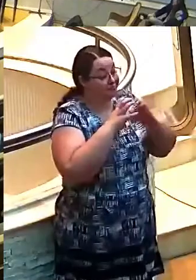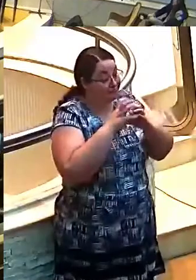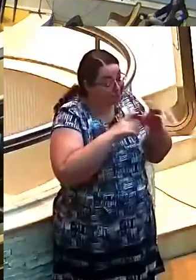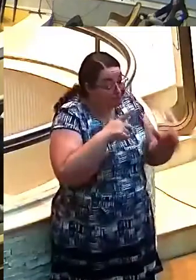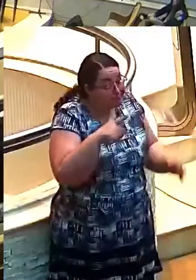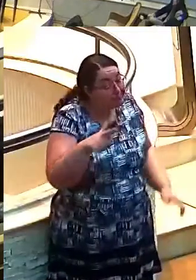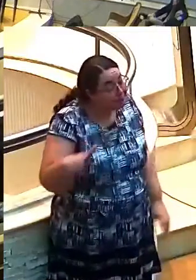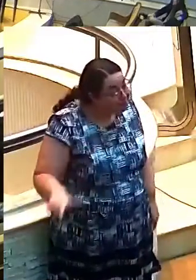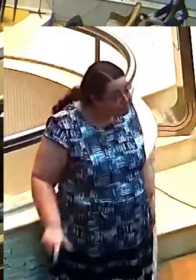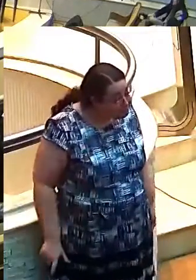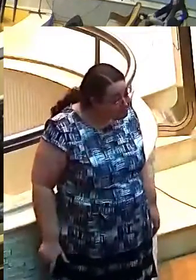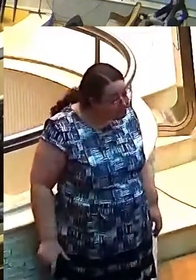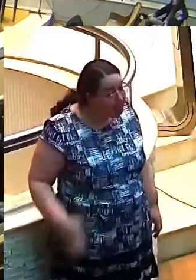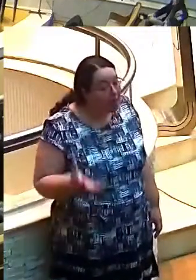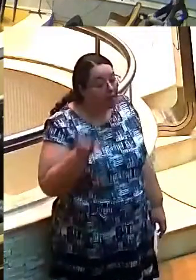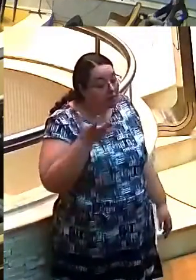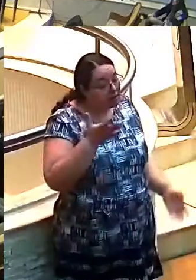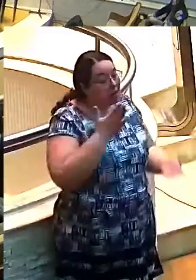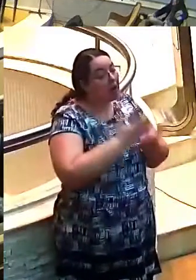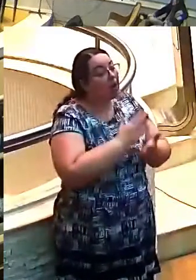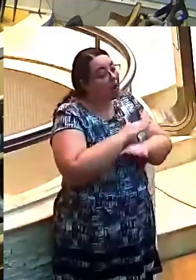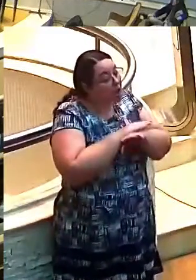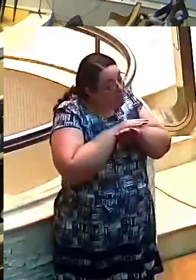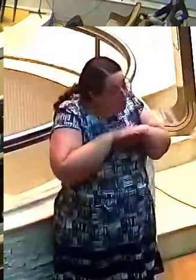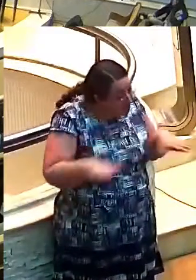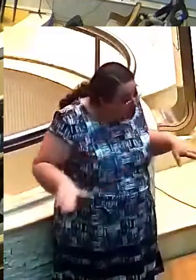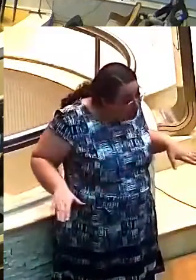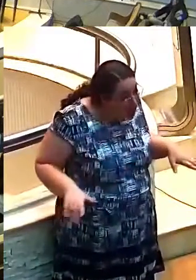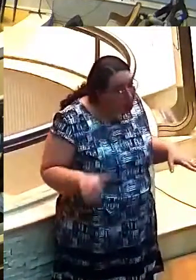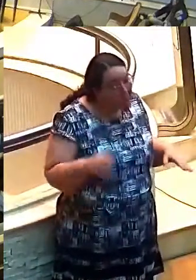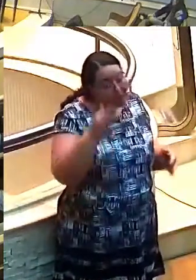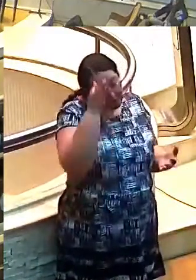com a fé, daqueles que são meninos, Cristo,